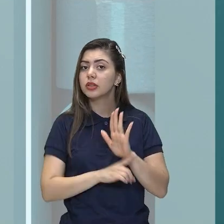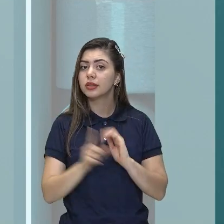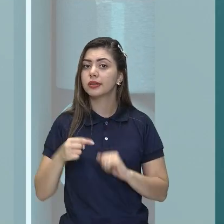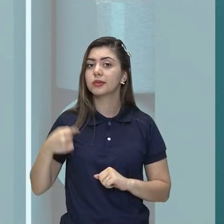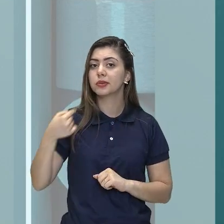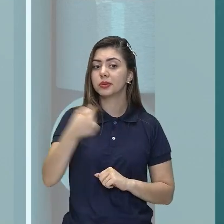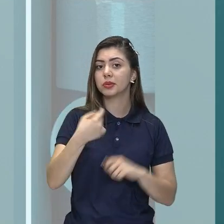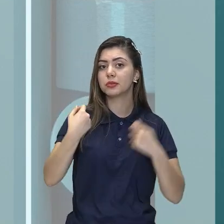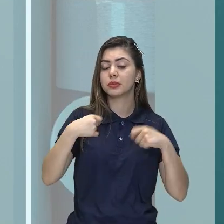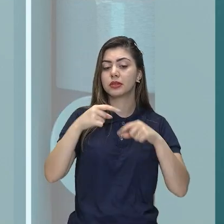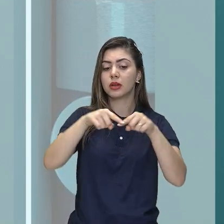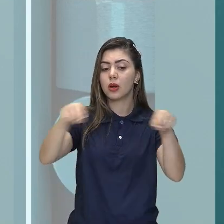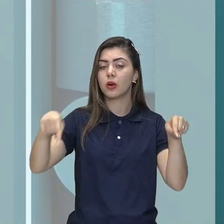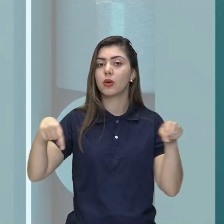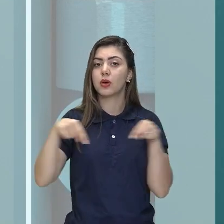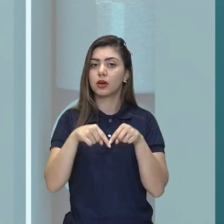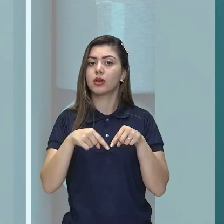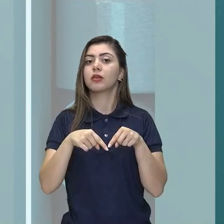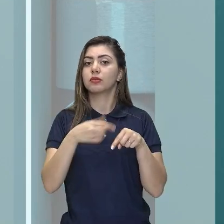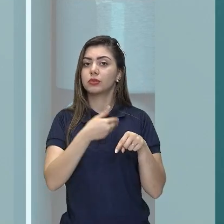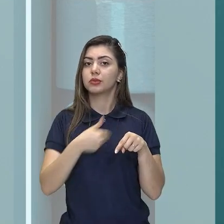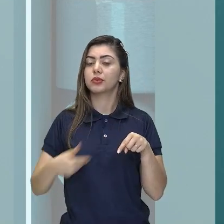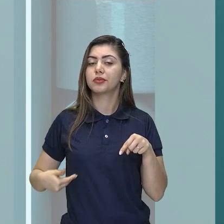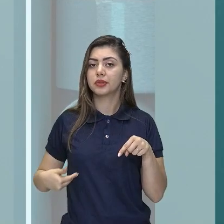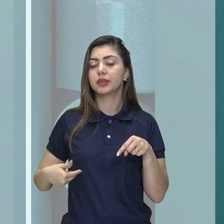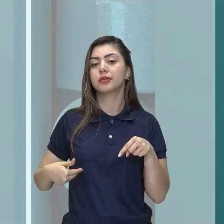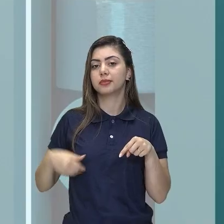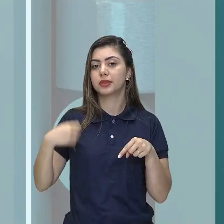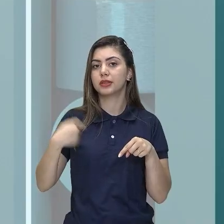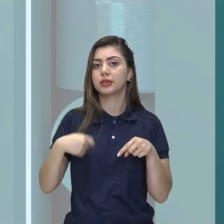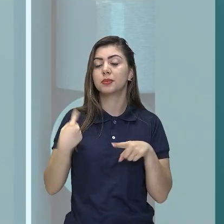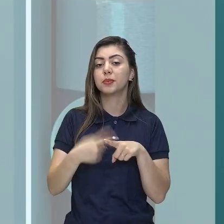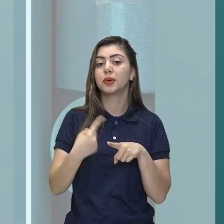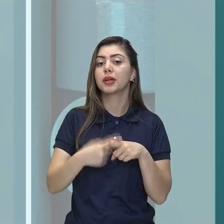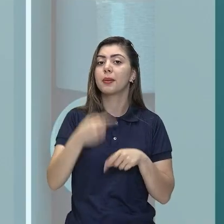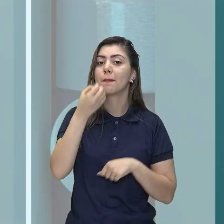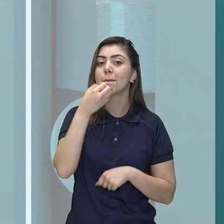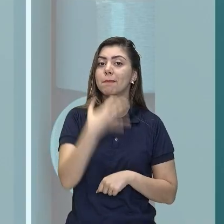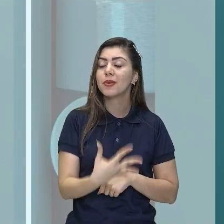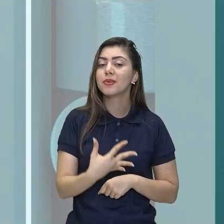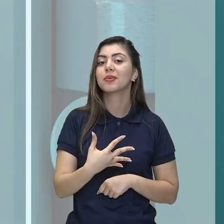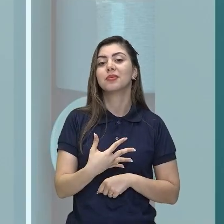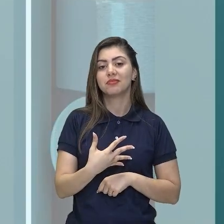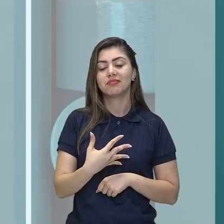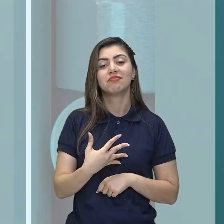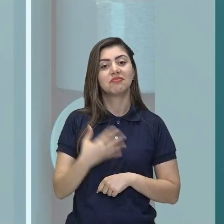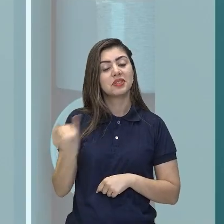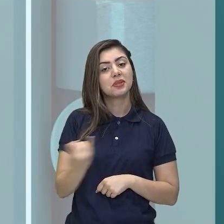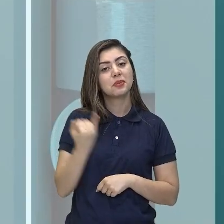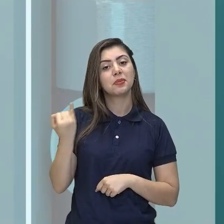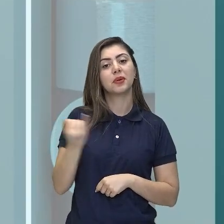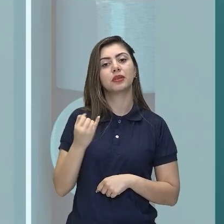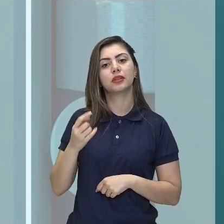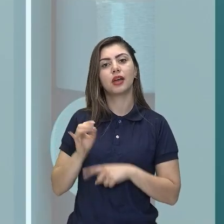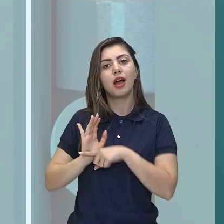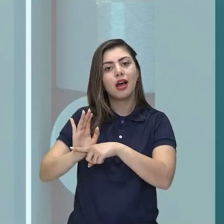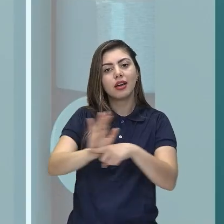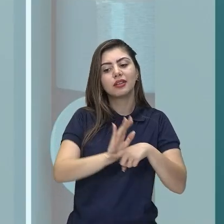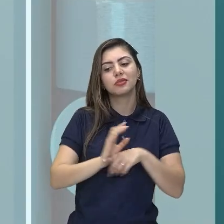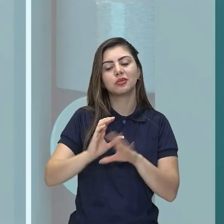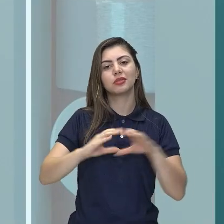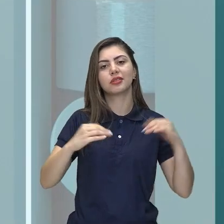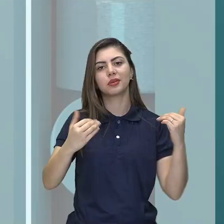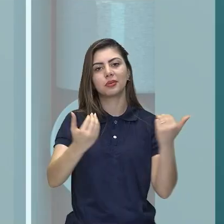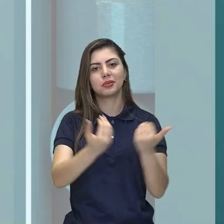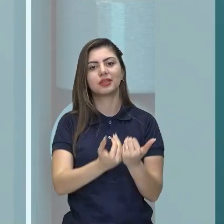termos esses espaços, gente. É bom, isso daí é algo que é benefício para a